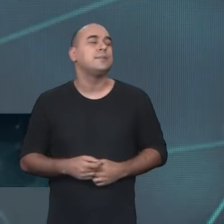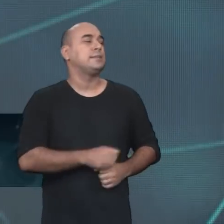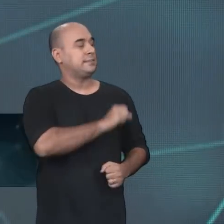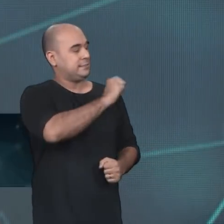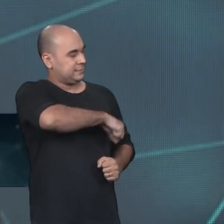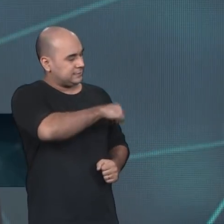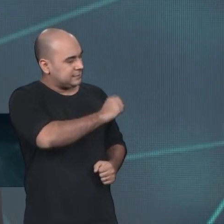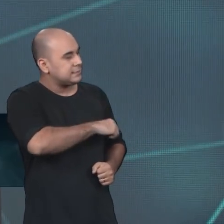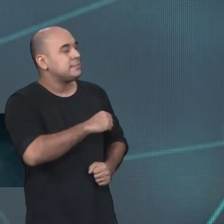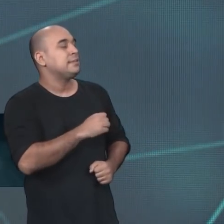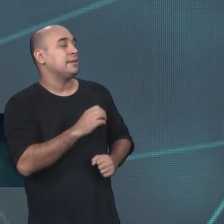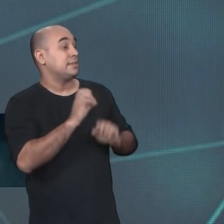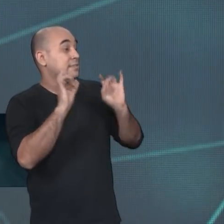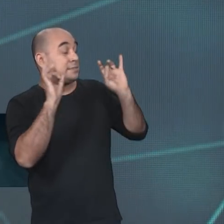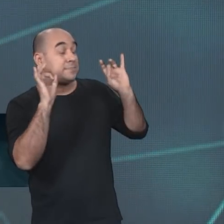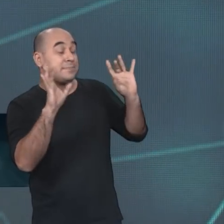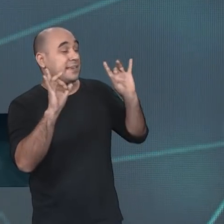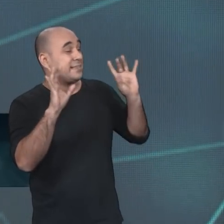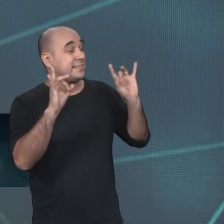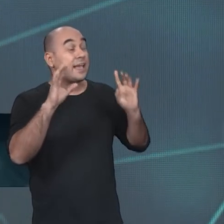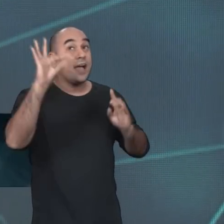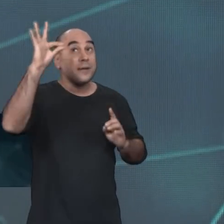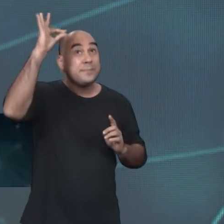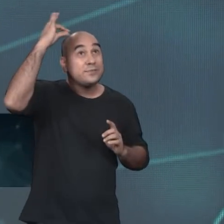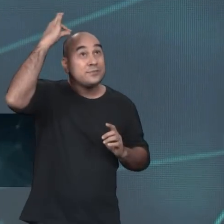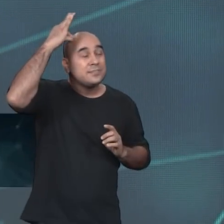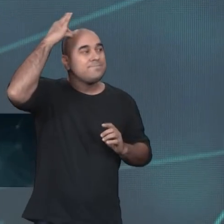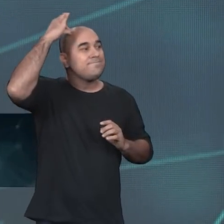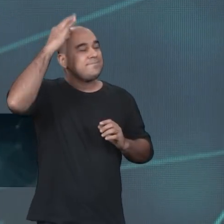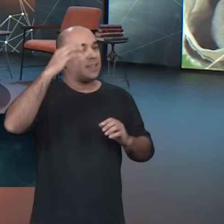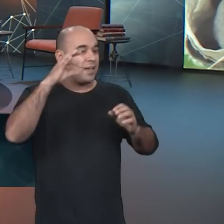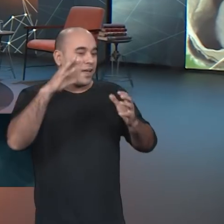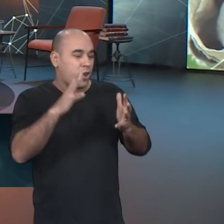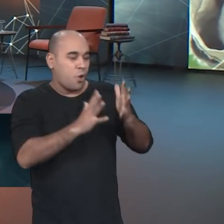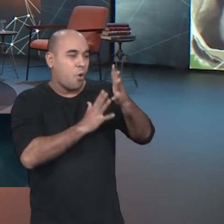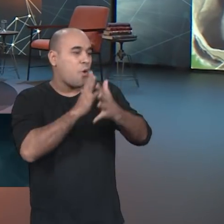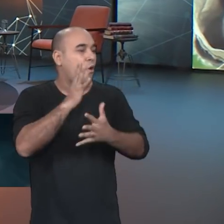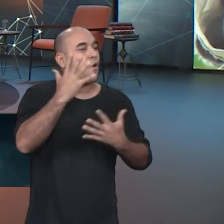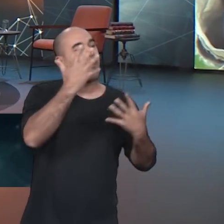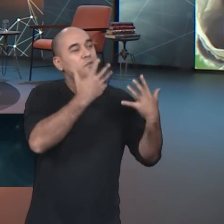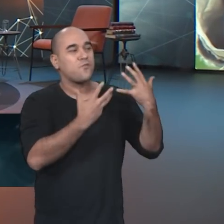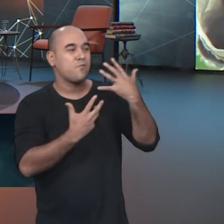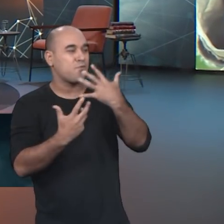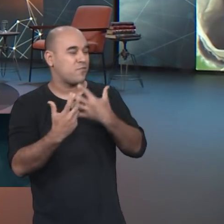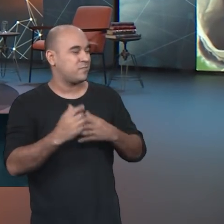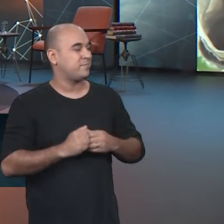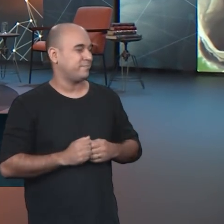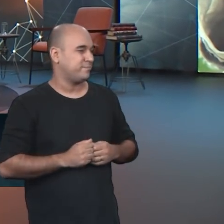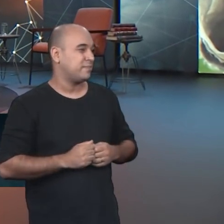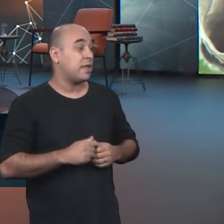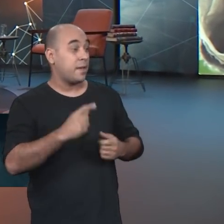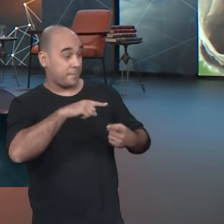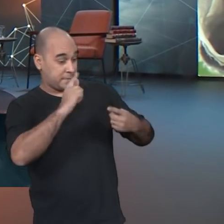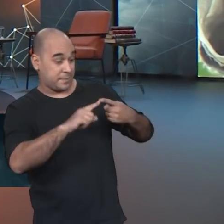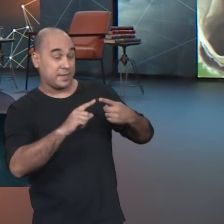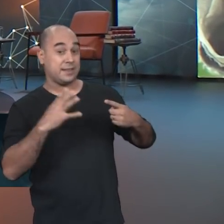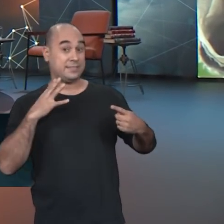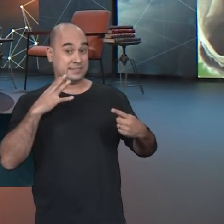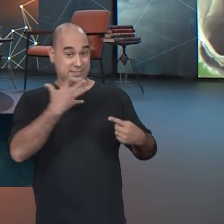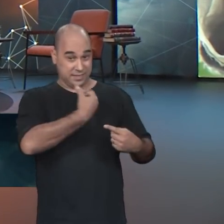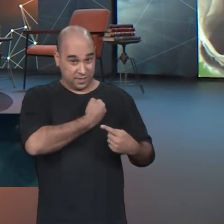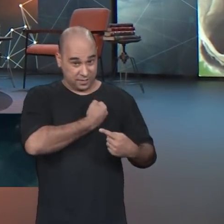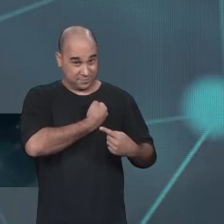certeza são bem especiais, que é o Espírito Santo falando através dos louvores. Amém. Então a primeira música será Salva-me, e